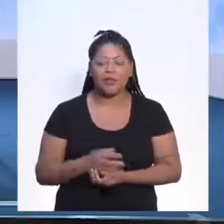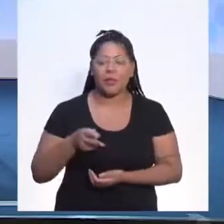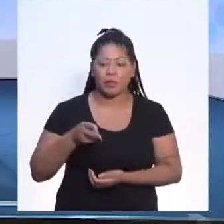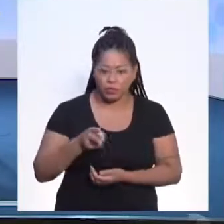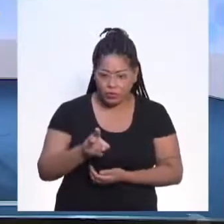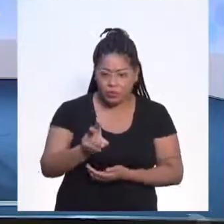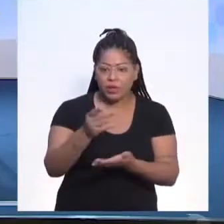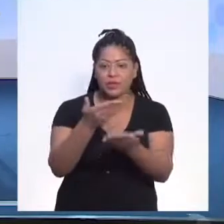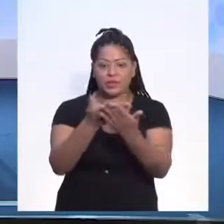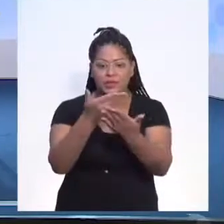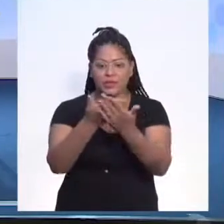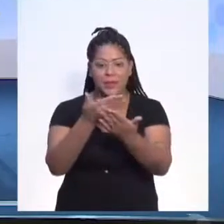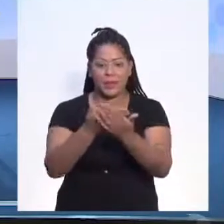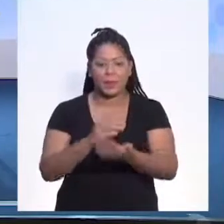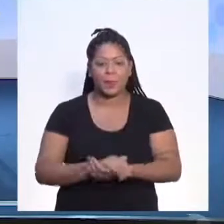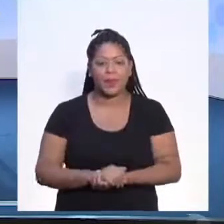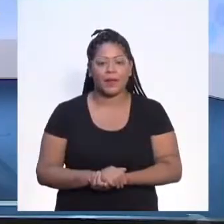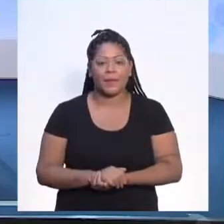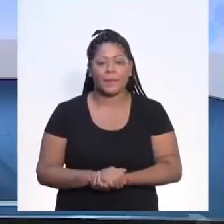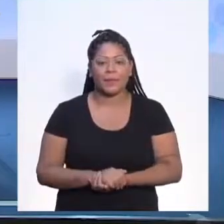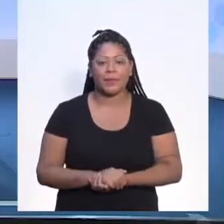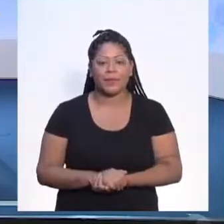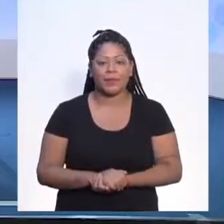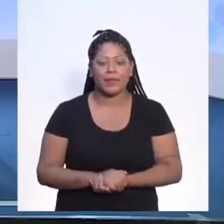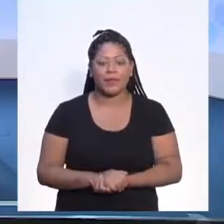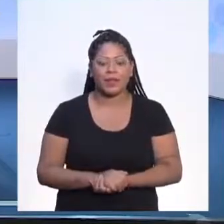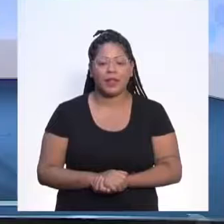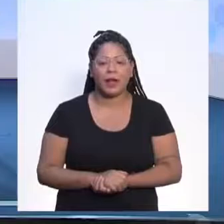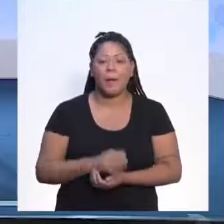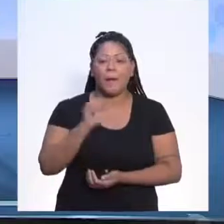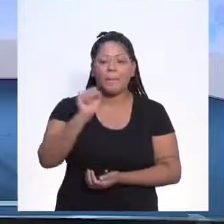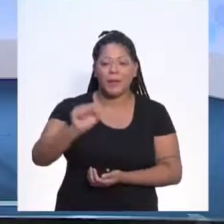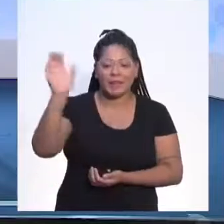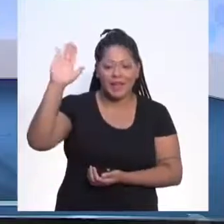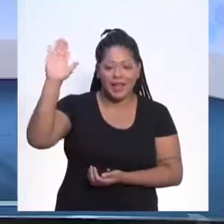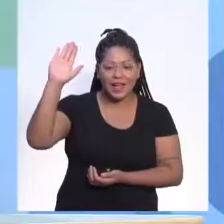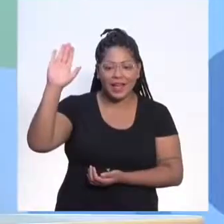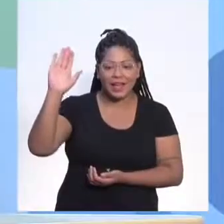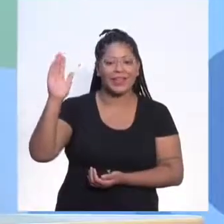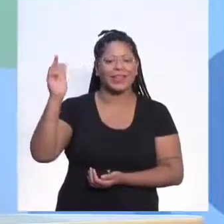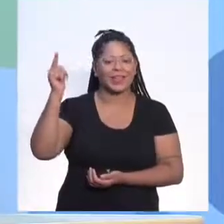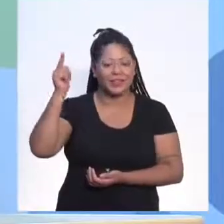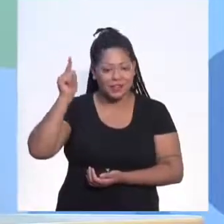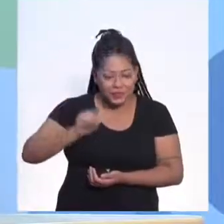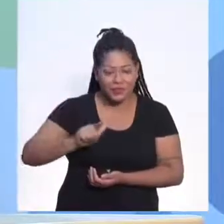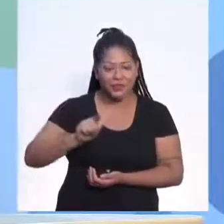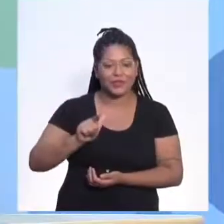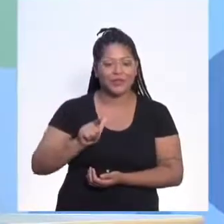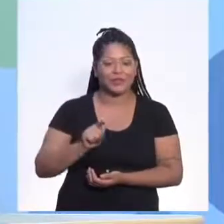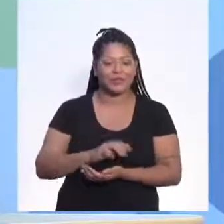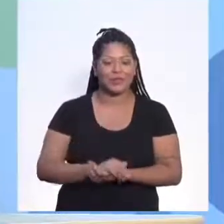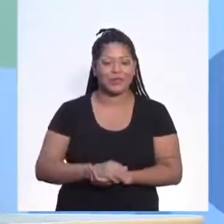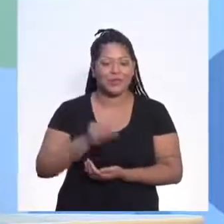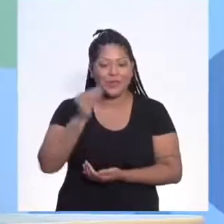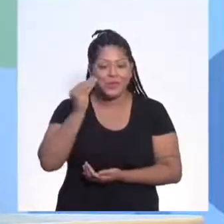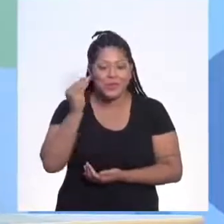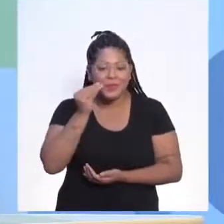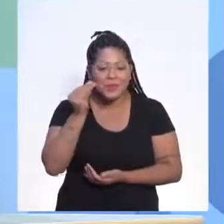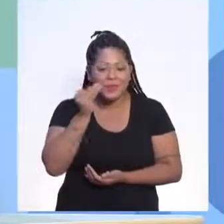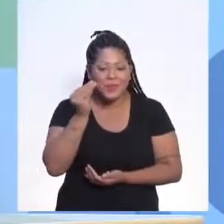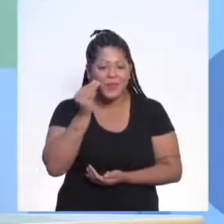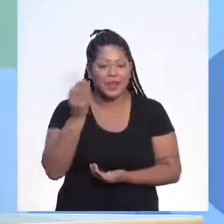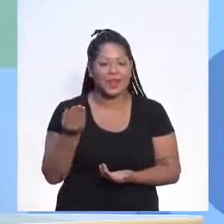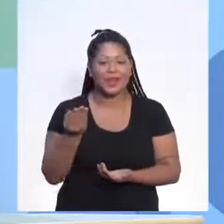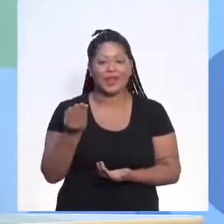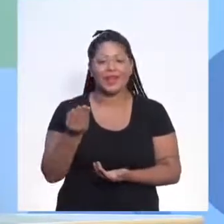aula. seguir com a aula, então. Pessoal, levanta mas a tudo mão. bem, levantem a mão, a gente vai tentar mais uma vez. Nossa, bem Vamos bacana. tentar. Nossa, claro. Então, Manuela, um